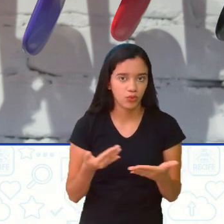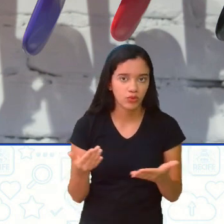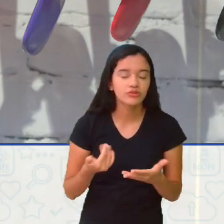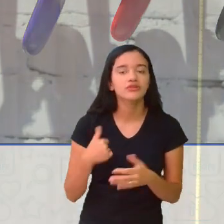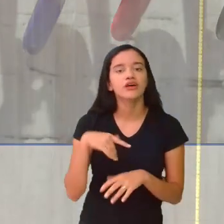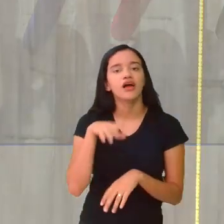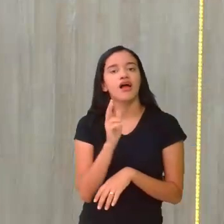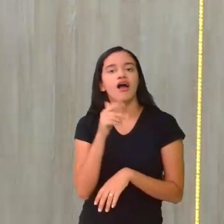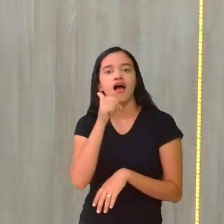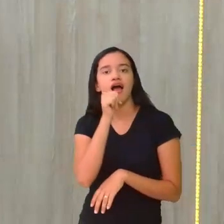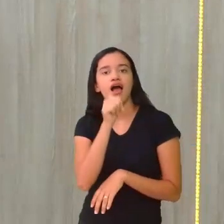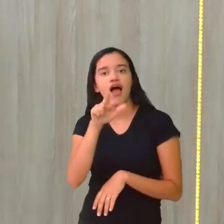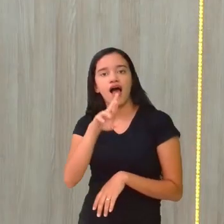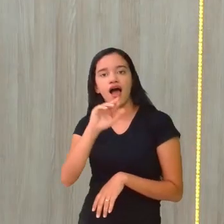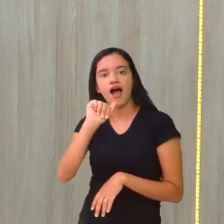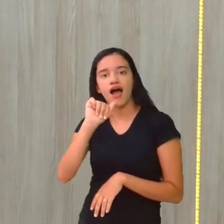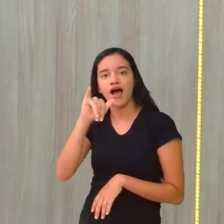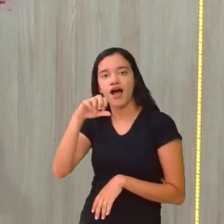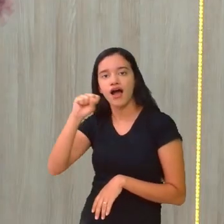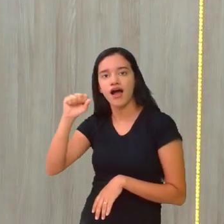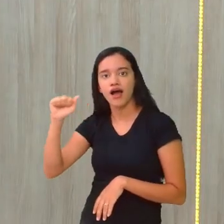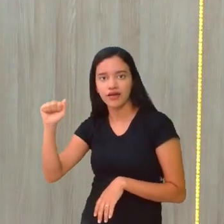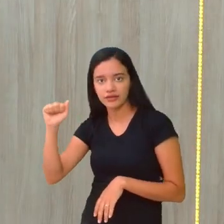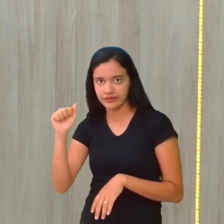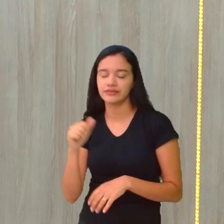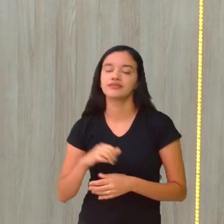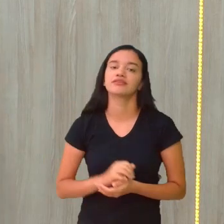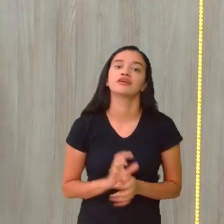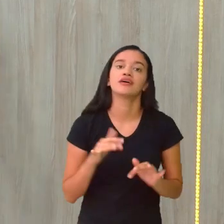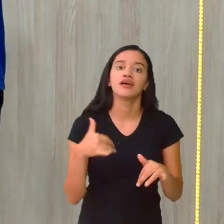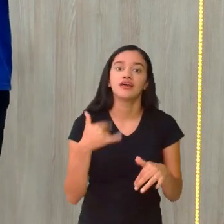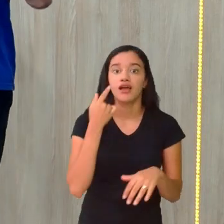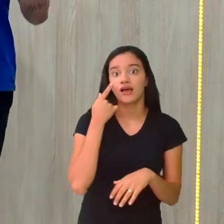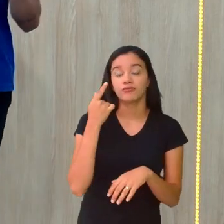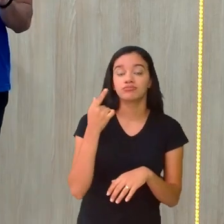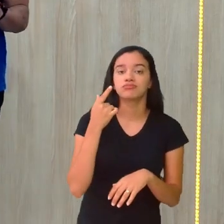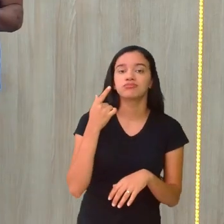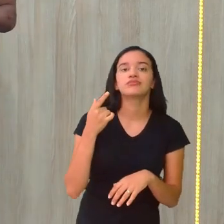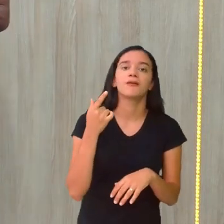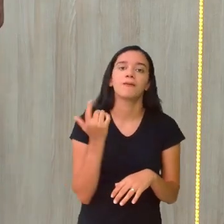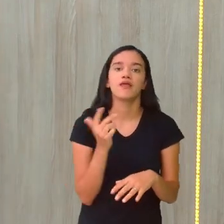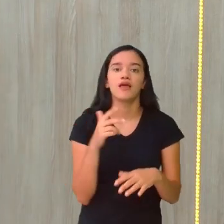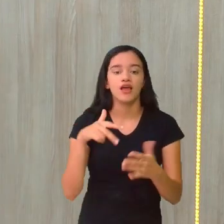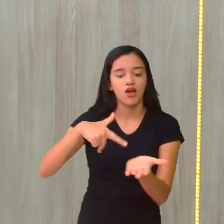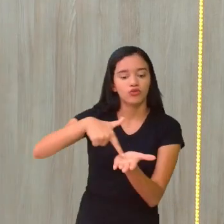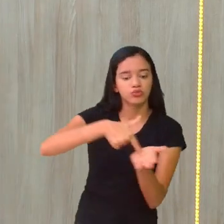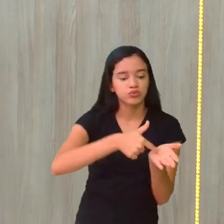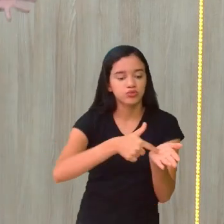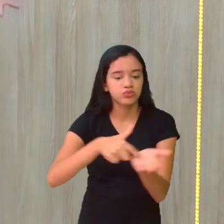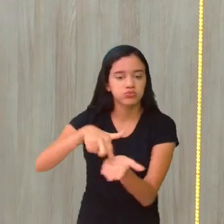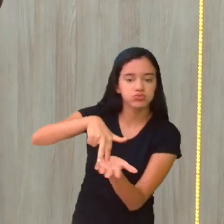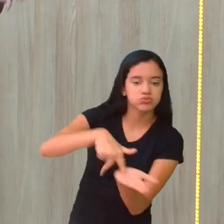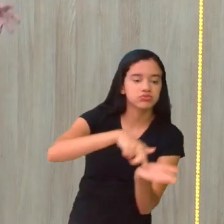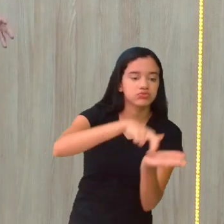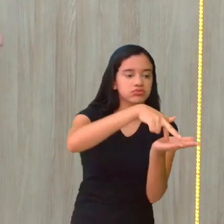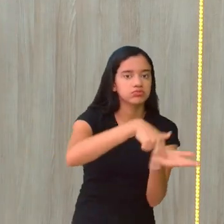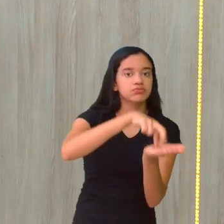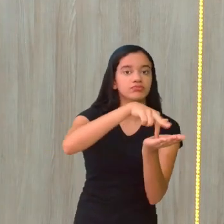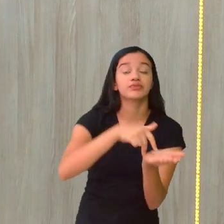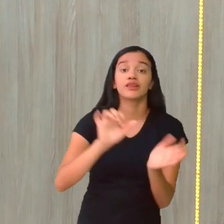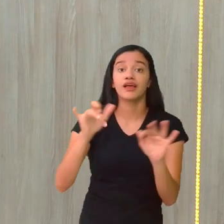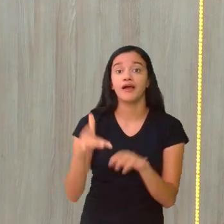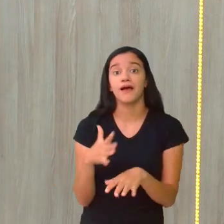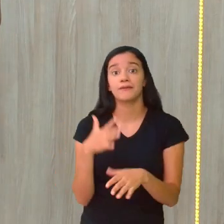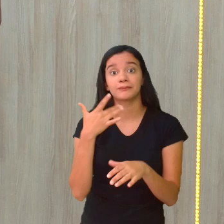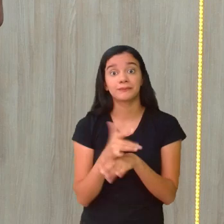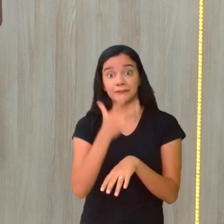Raíssa, a nossa fadinha, aí, brilhando e voando com skate, né? As primeiras pessoas que começaram